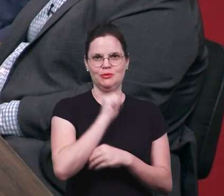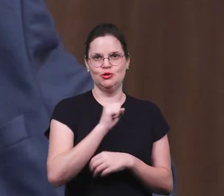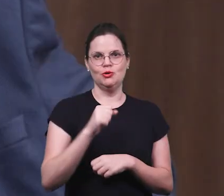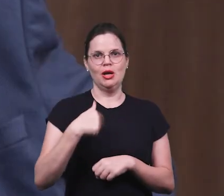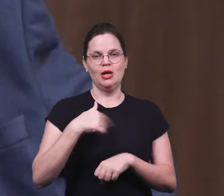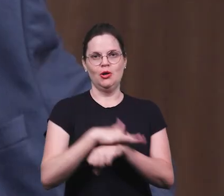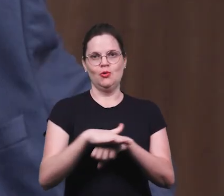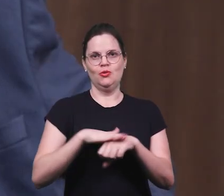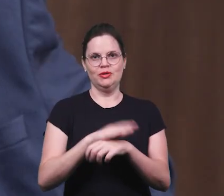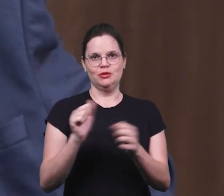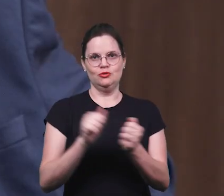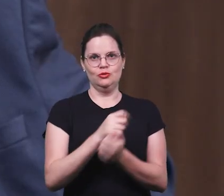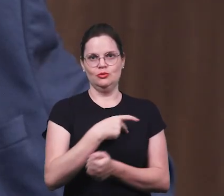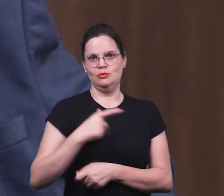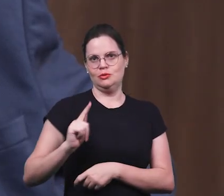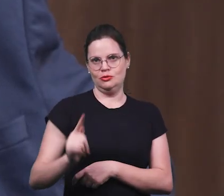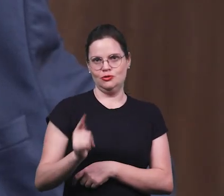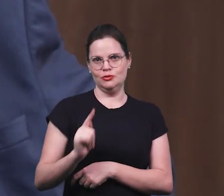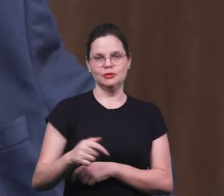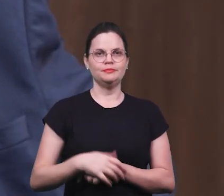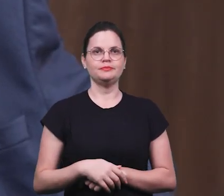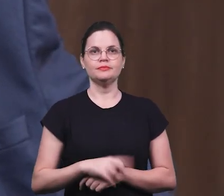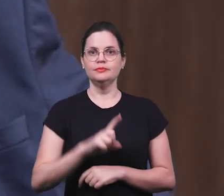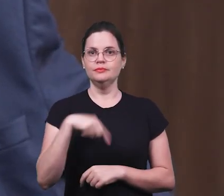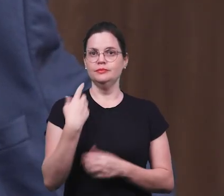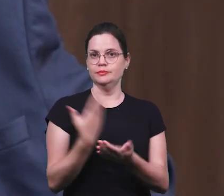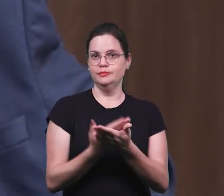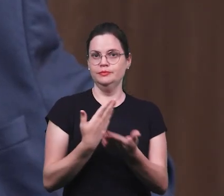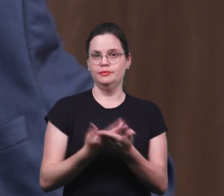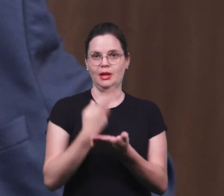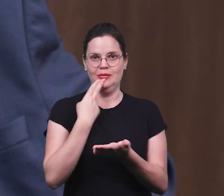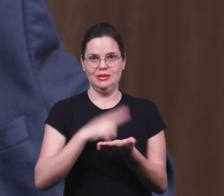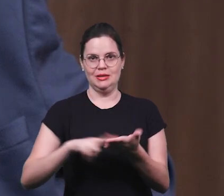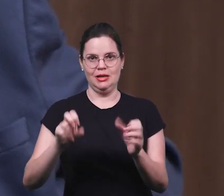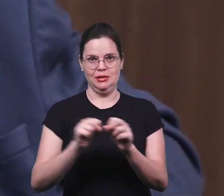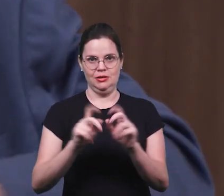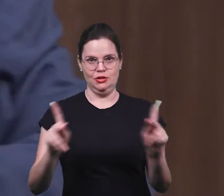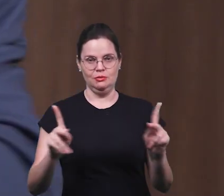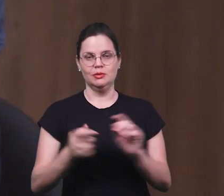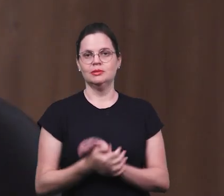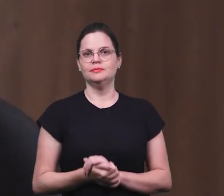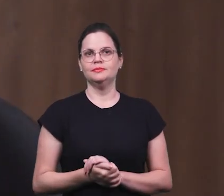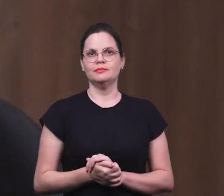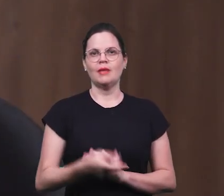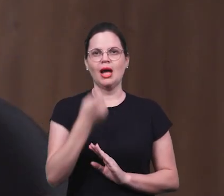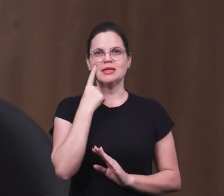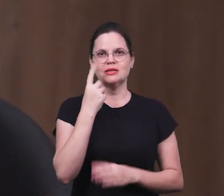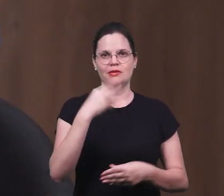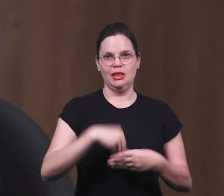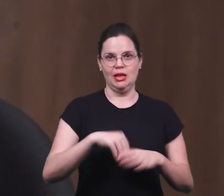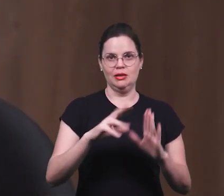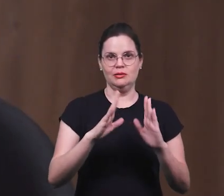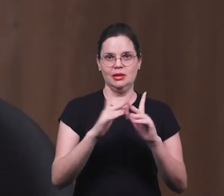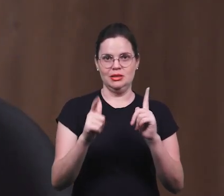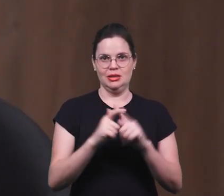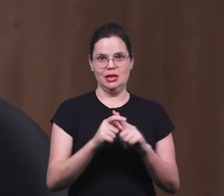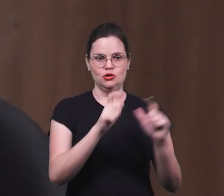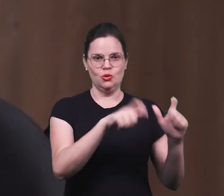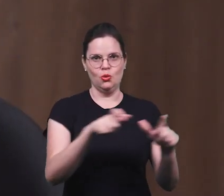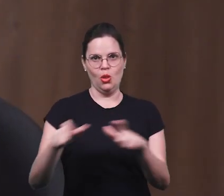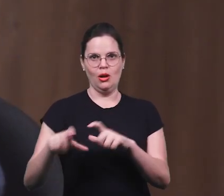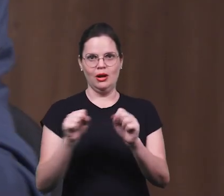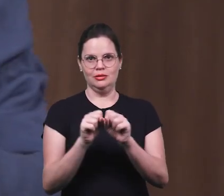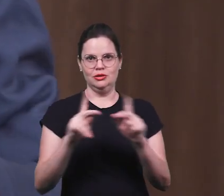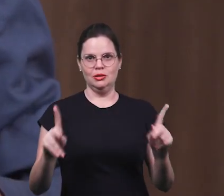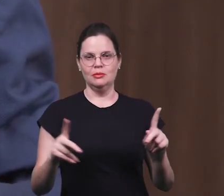as cartas de Apocalipse lá, né? Você veja só, você vai ver as igrejas aqui do Apocalipse. O senhor falou várias